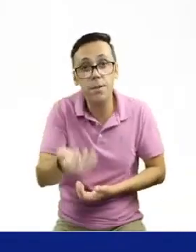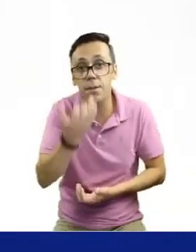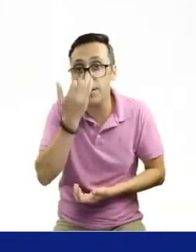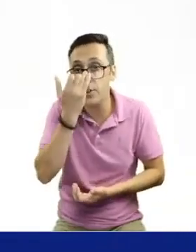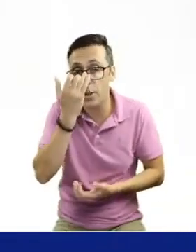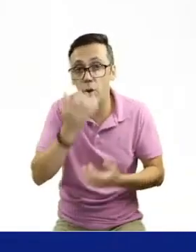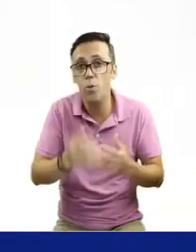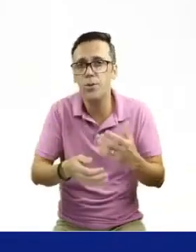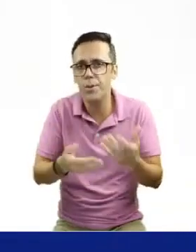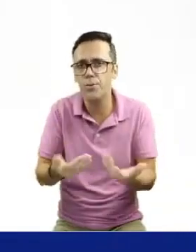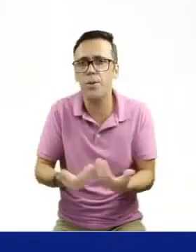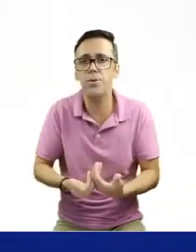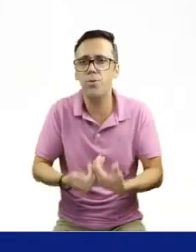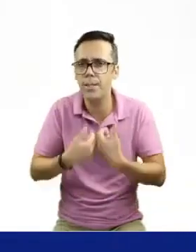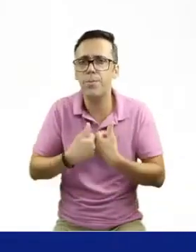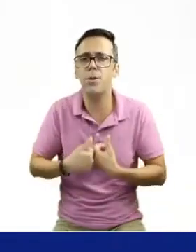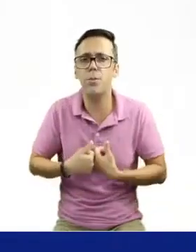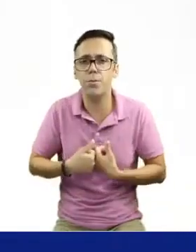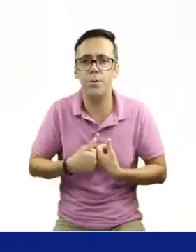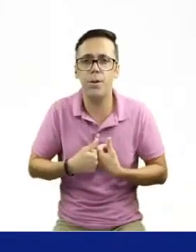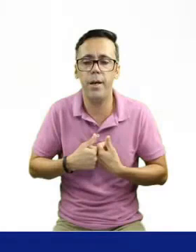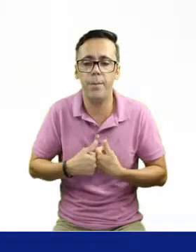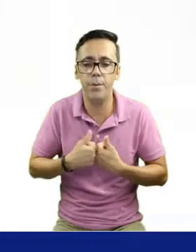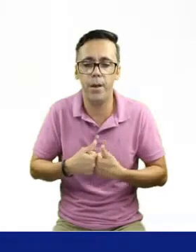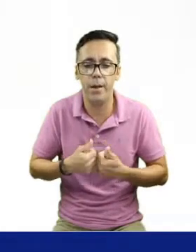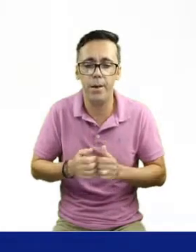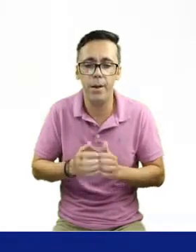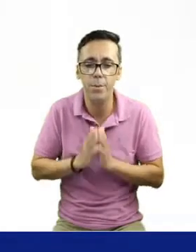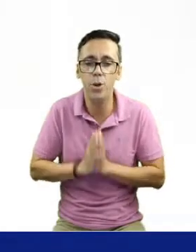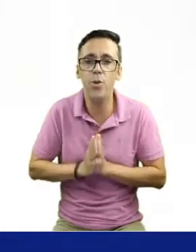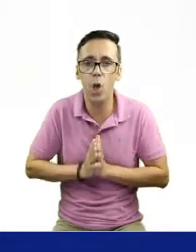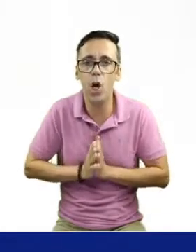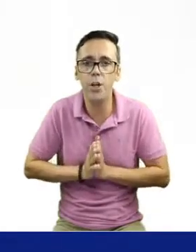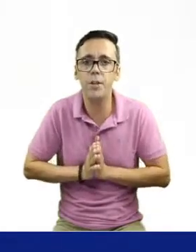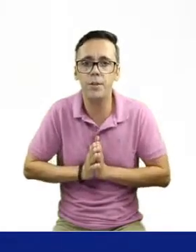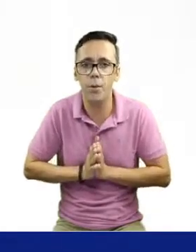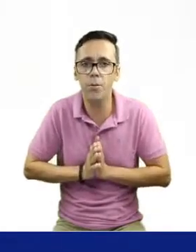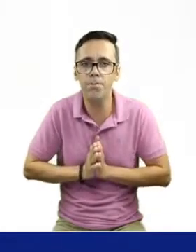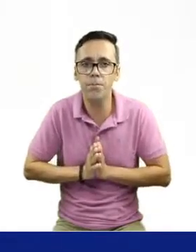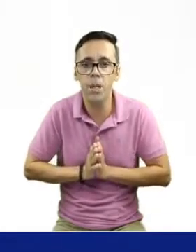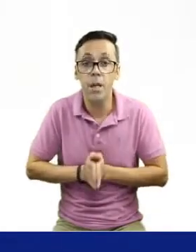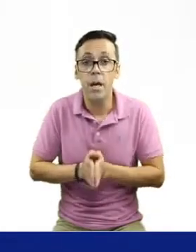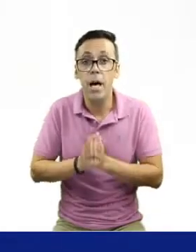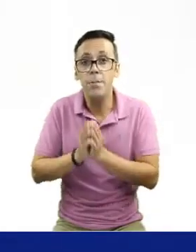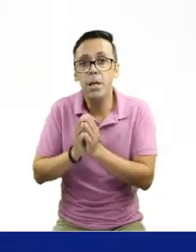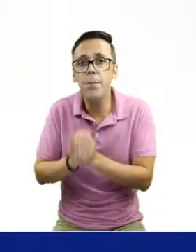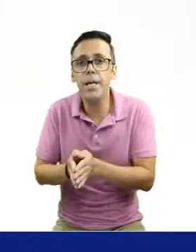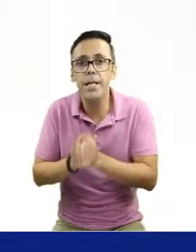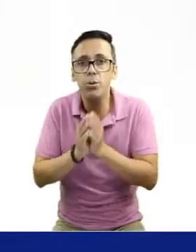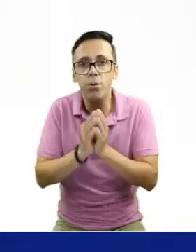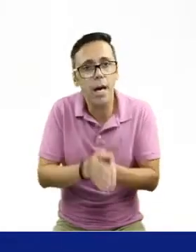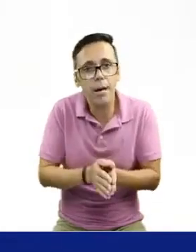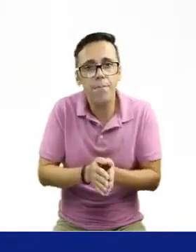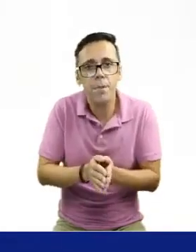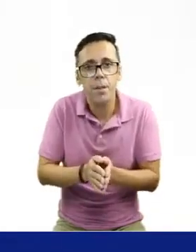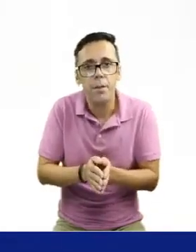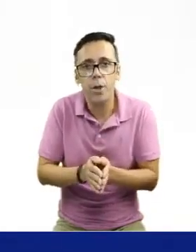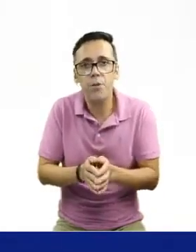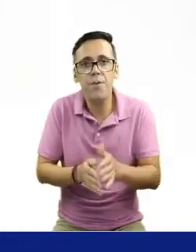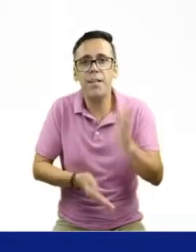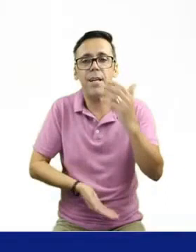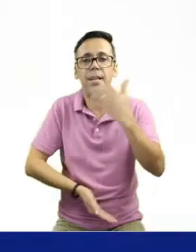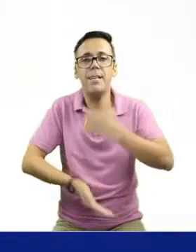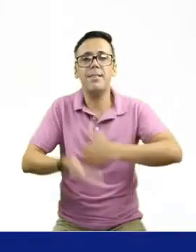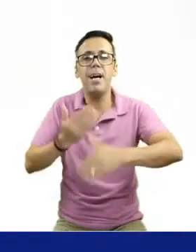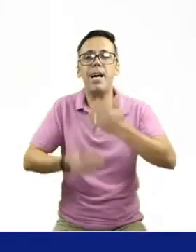fibrose cística e algumas outras coisas doenças cinema pneumológicos tá bom a minha mãe era do lar